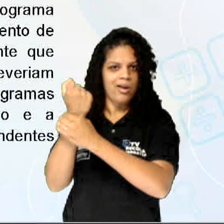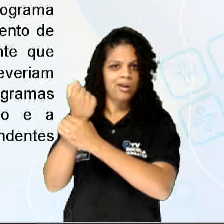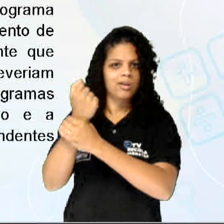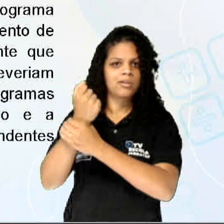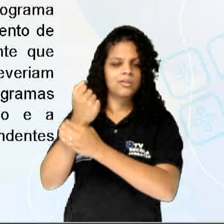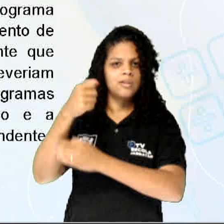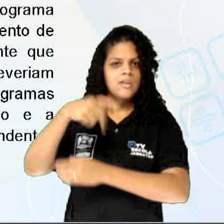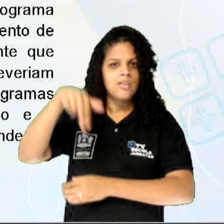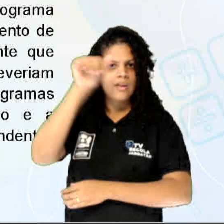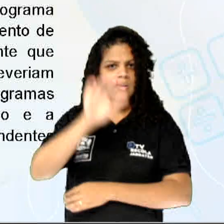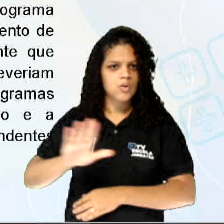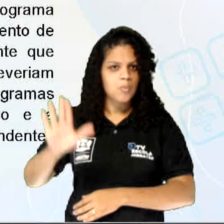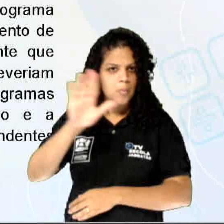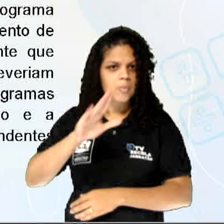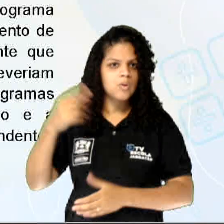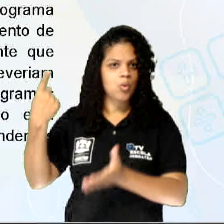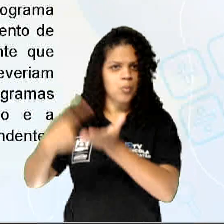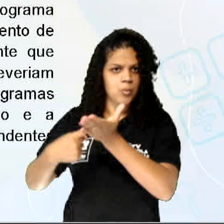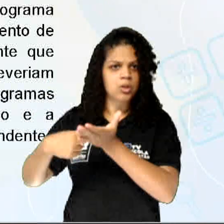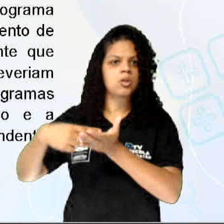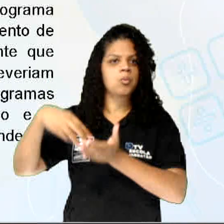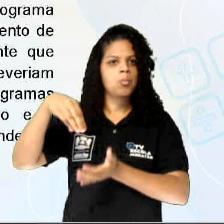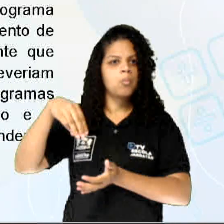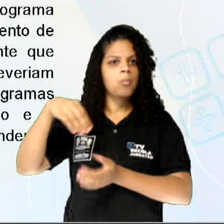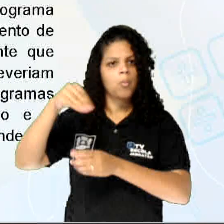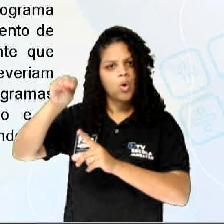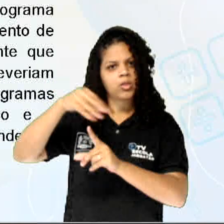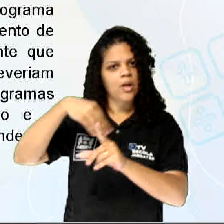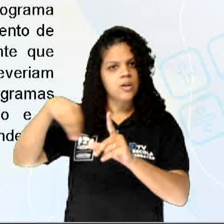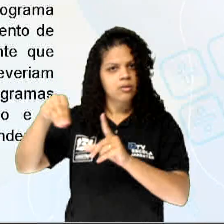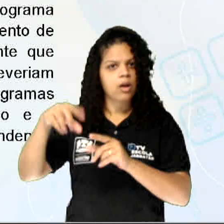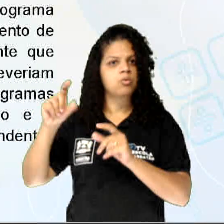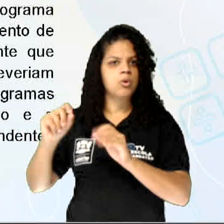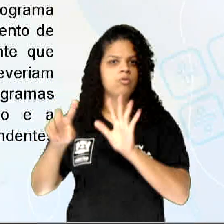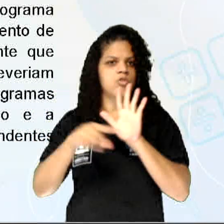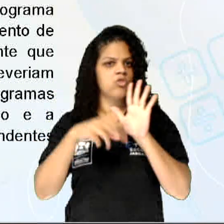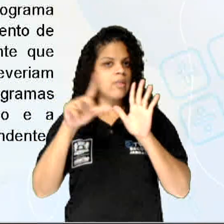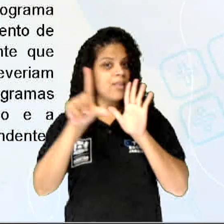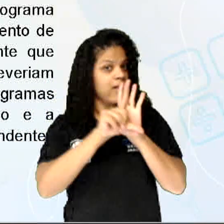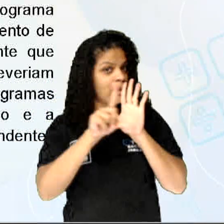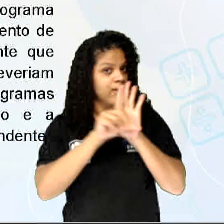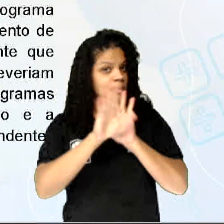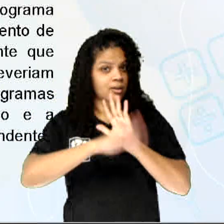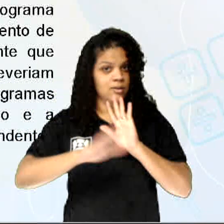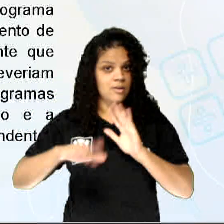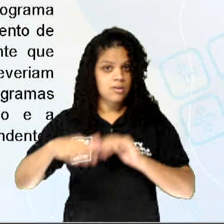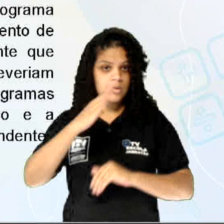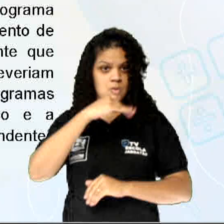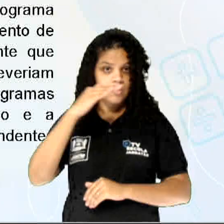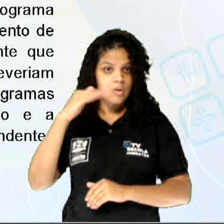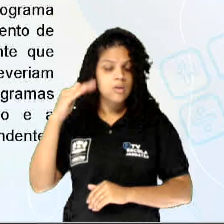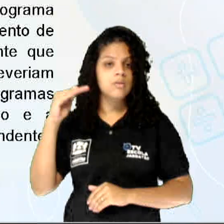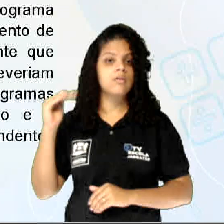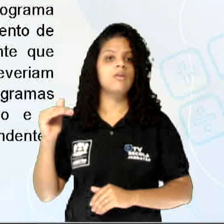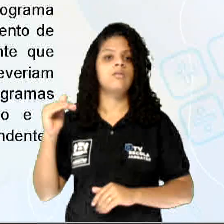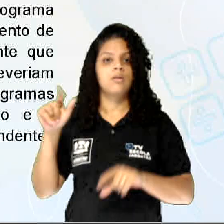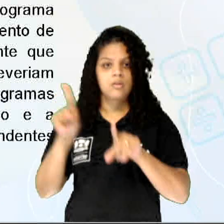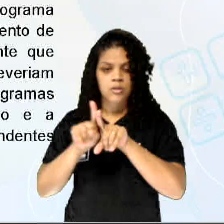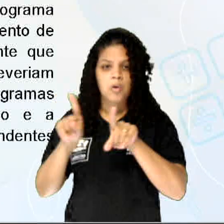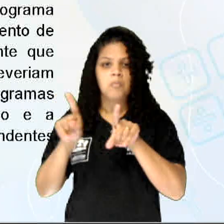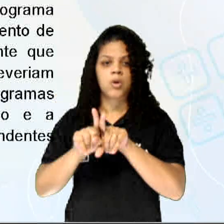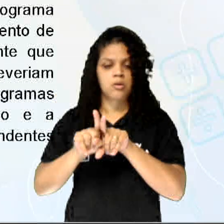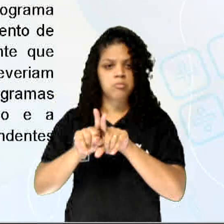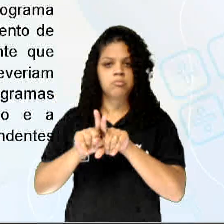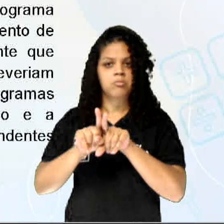de modalidades previstas na legislação da criança e do adolescente, que escapem à mera aplicação da